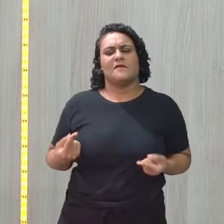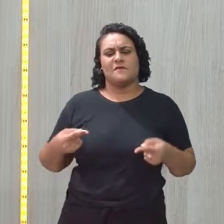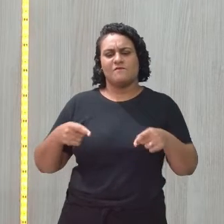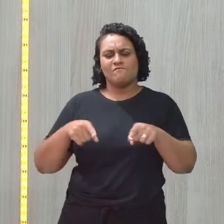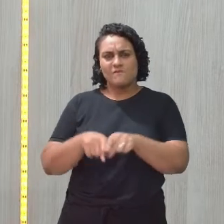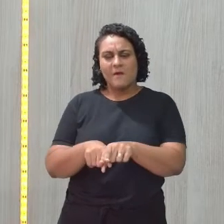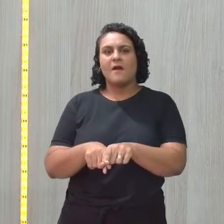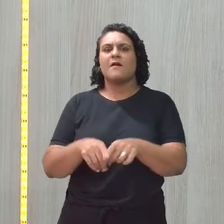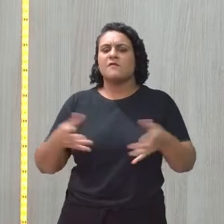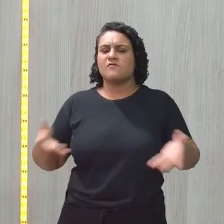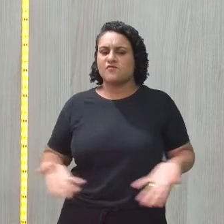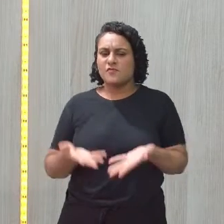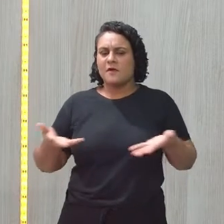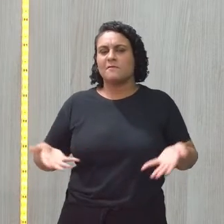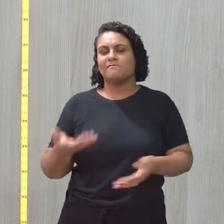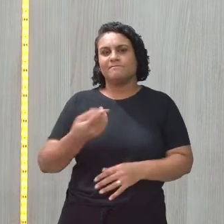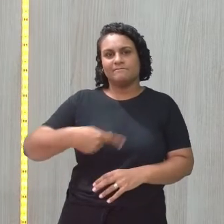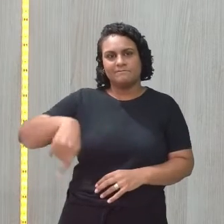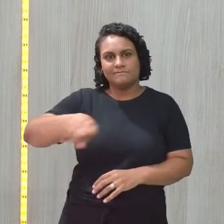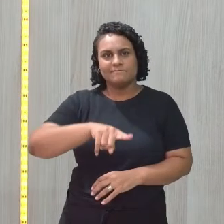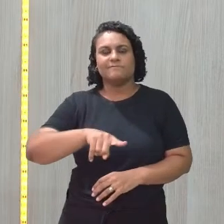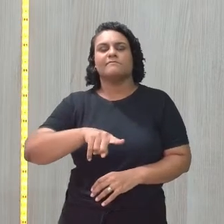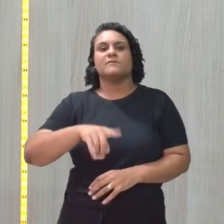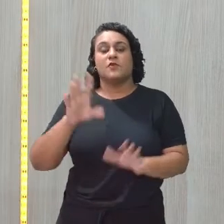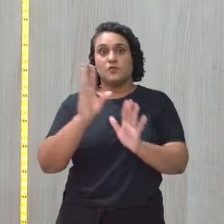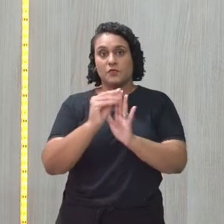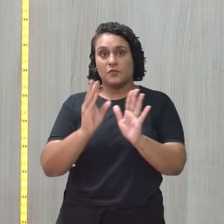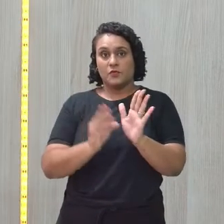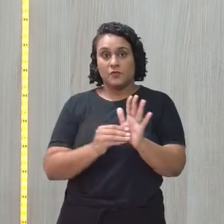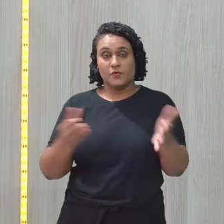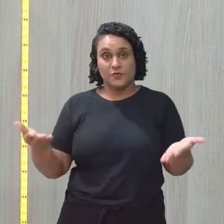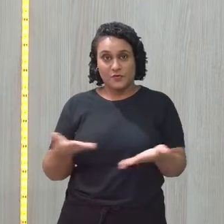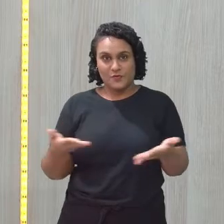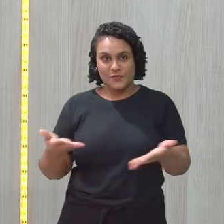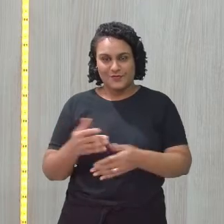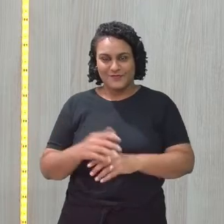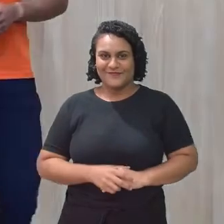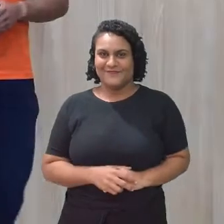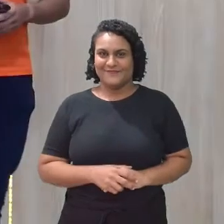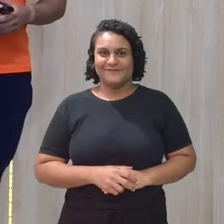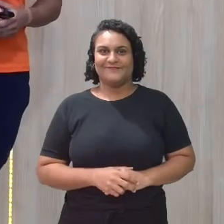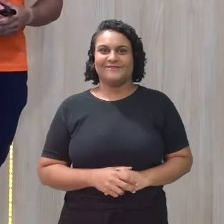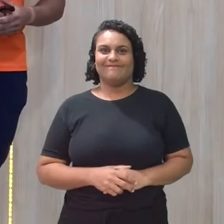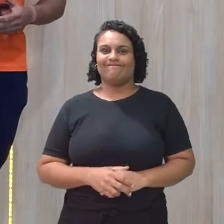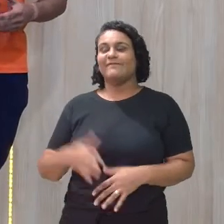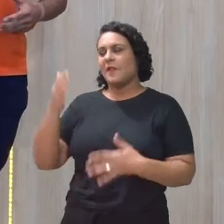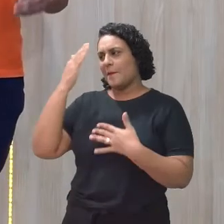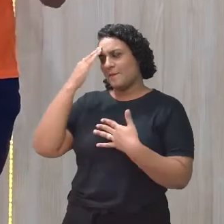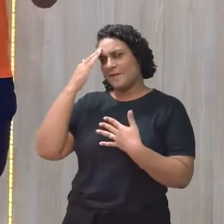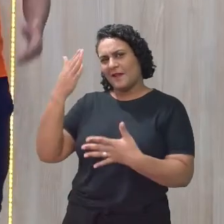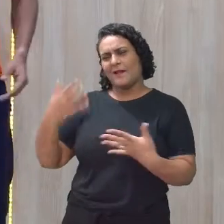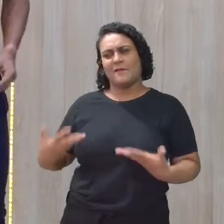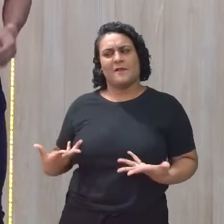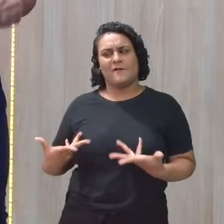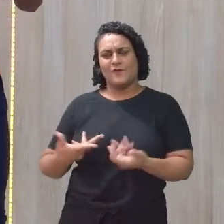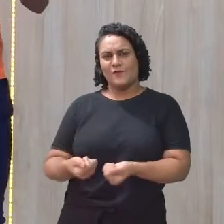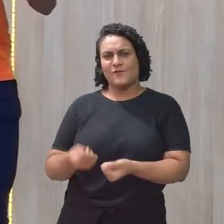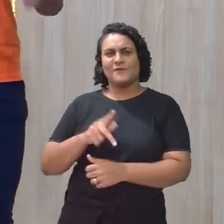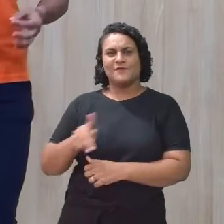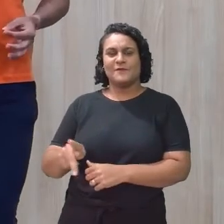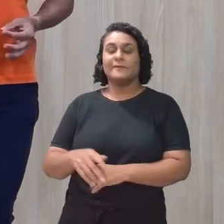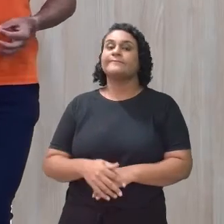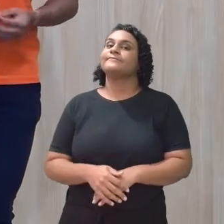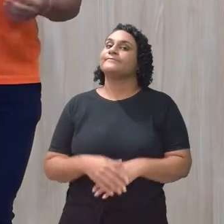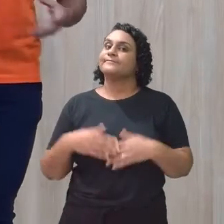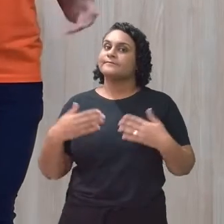aqui, instigando vocês aí sobre o tema da aula de hoje. Vai lá, Pedro. Show de bola, muito obrigado, professor.